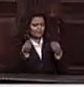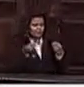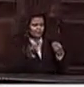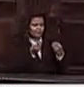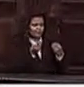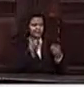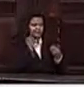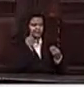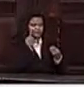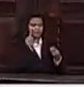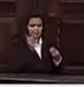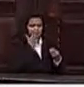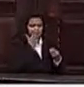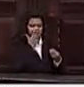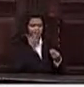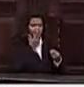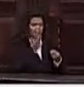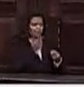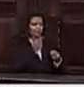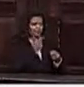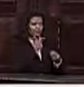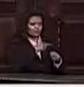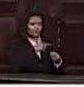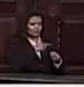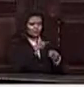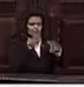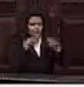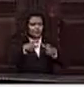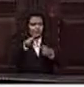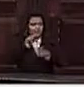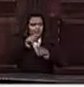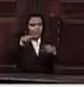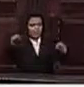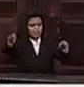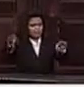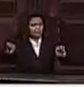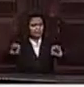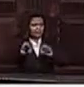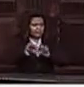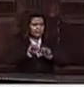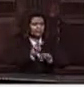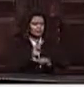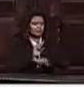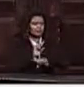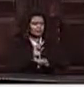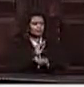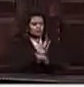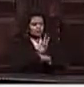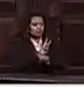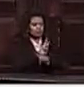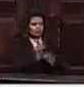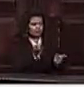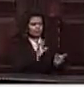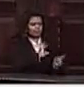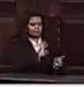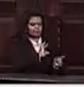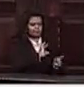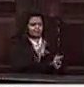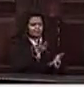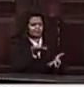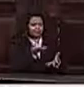Nacional, não houve na área, naquele perímetro que é compreendido por